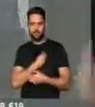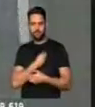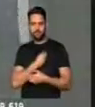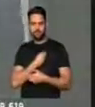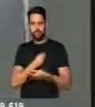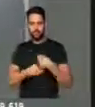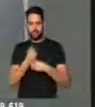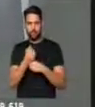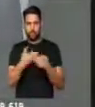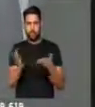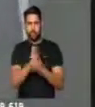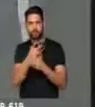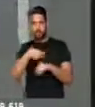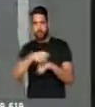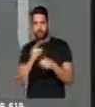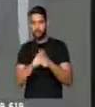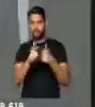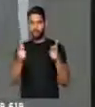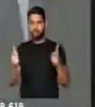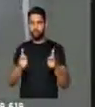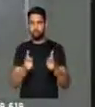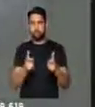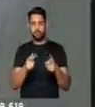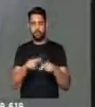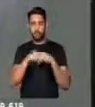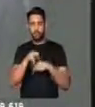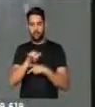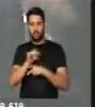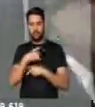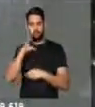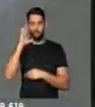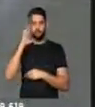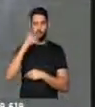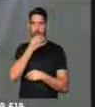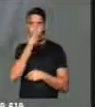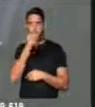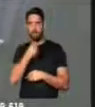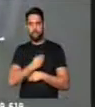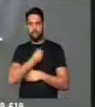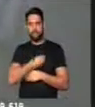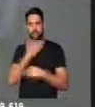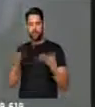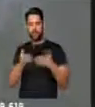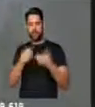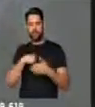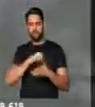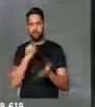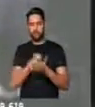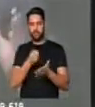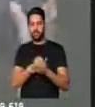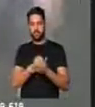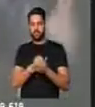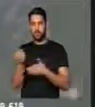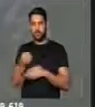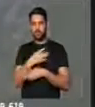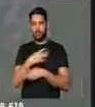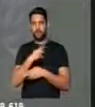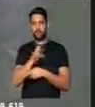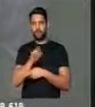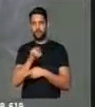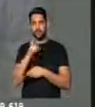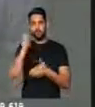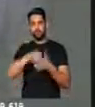custos para que o país voltasse a crescer. Aprimorada essa ideia, vem agora nos desobrigar de uma nova elevação